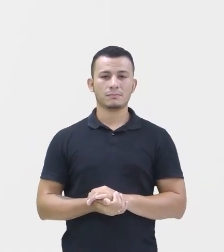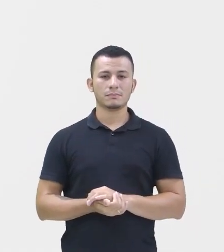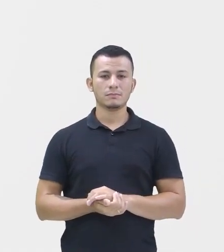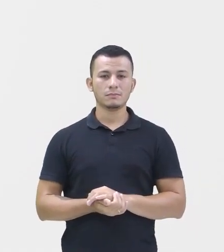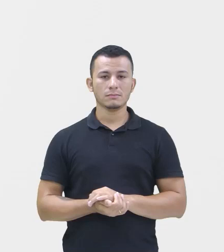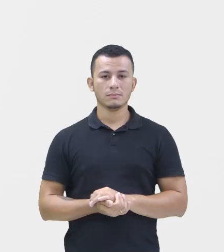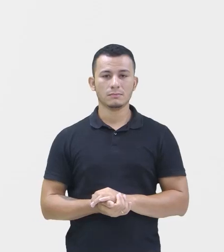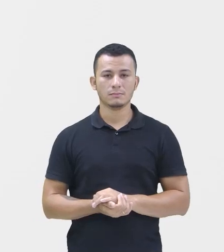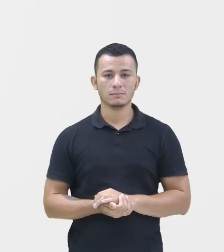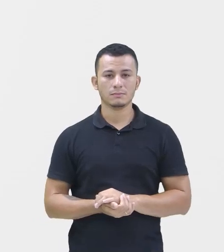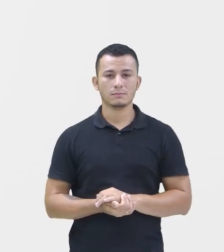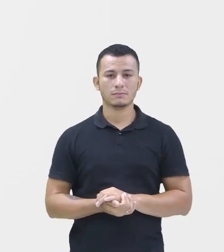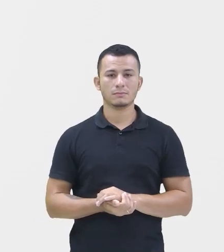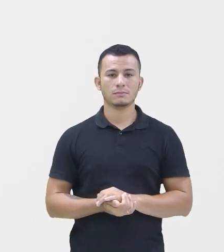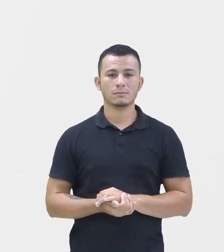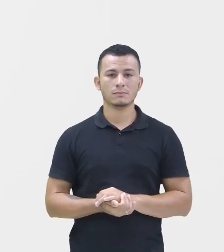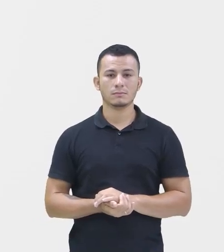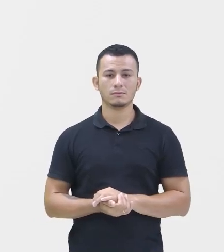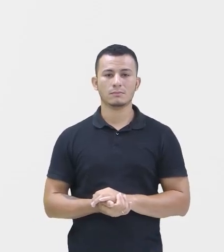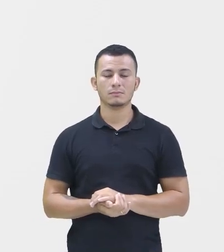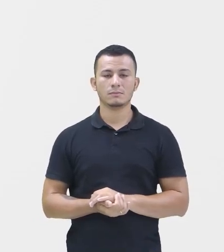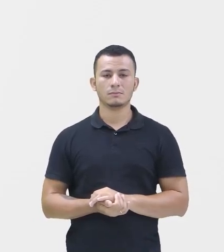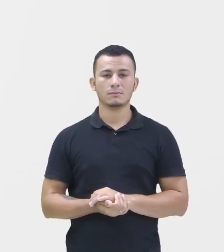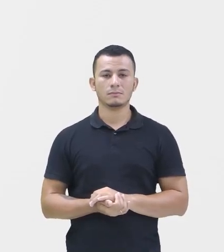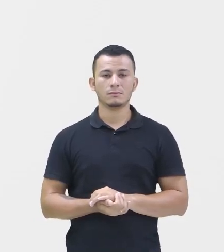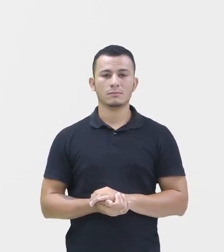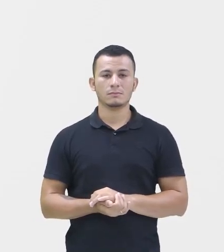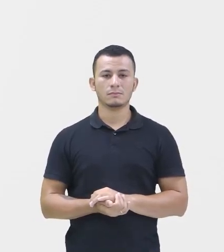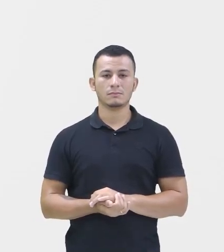Vamos ver aqui o nosso setor terciário.